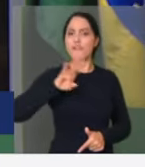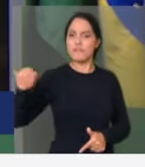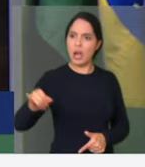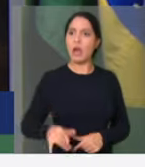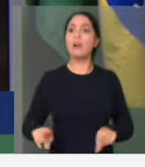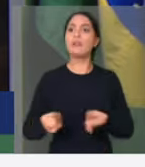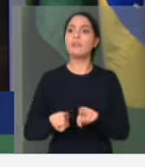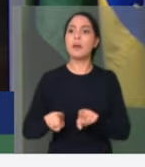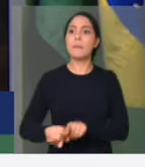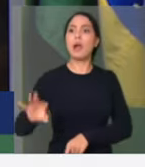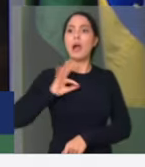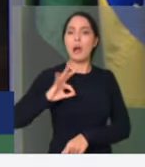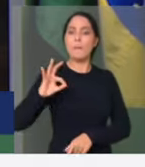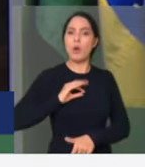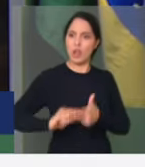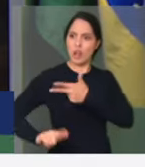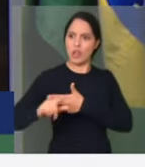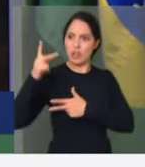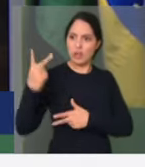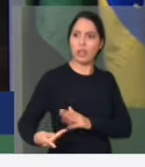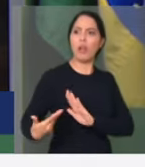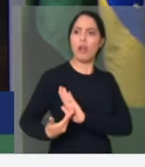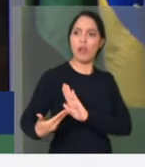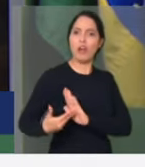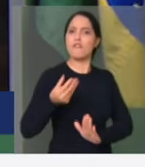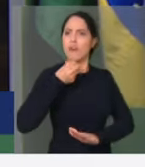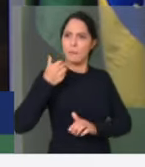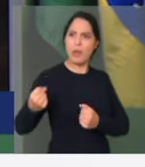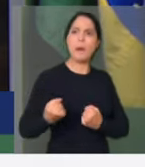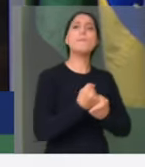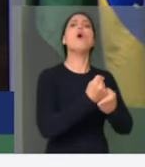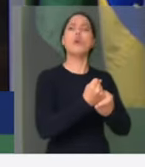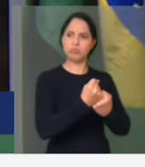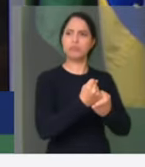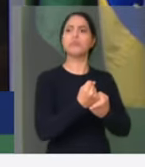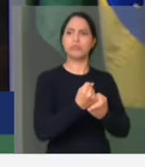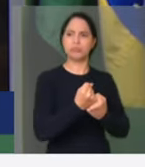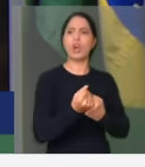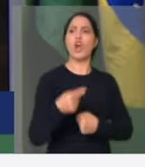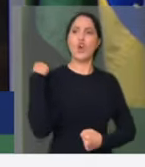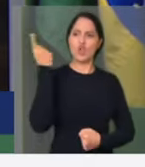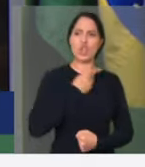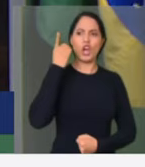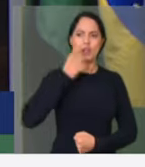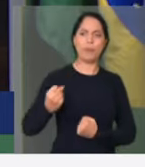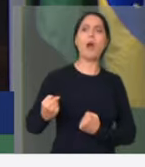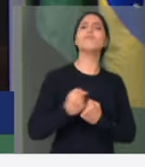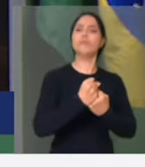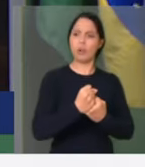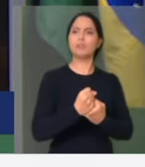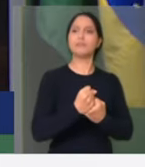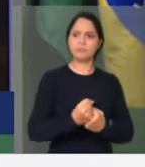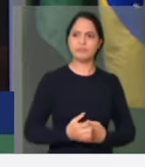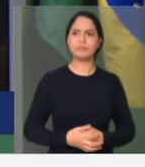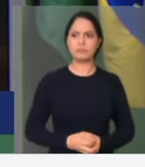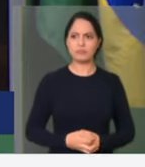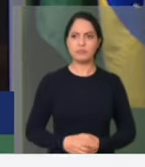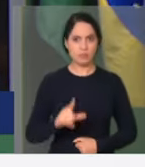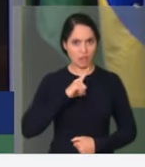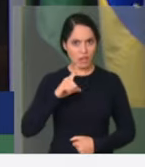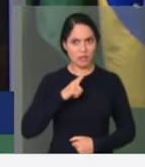Legislativa na cama atuaram muito bem tem o meu apoio pelo apoio da maioria dos deputados inclusive